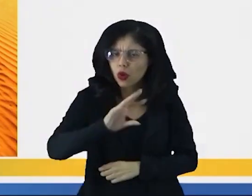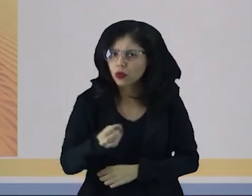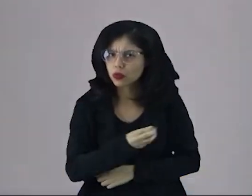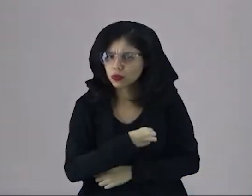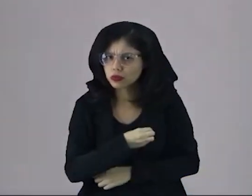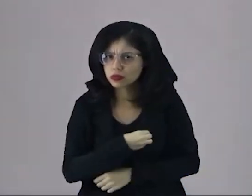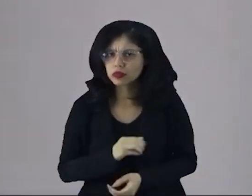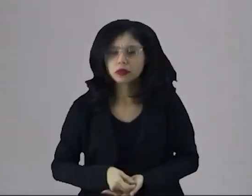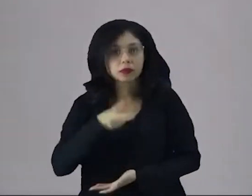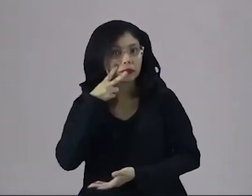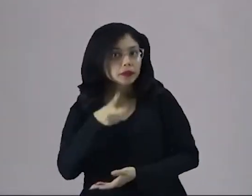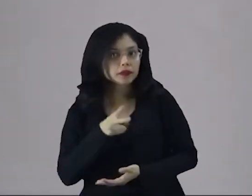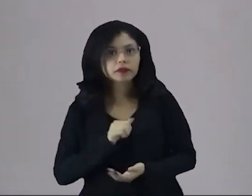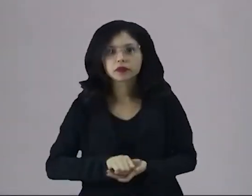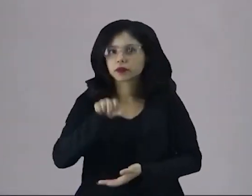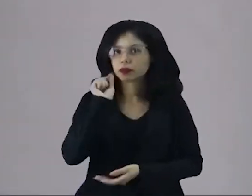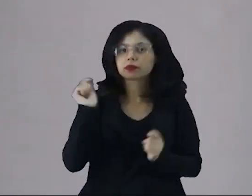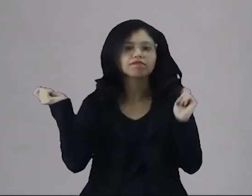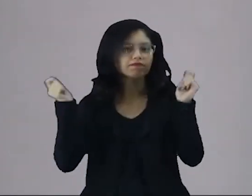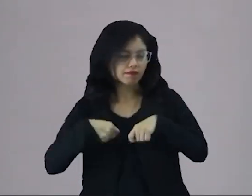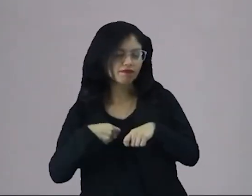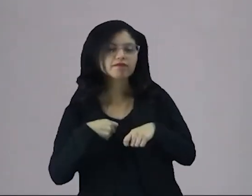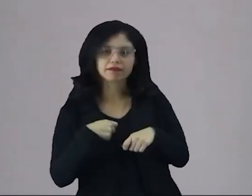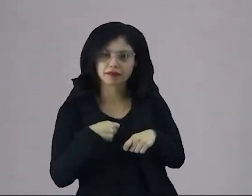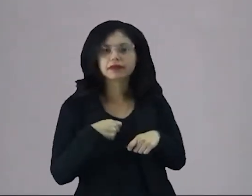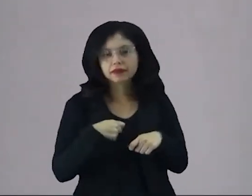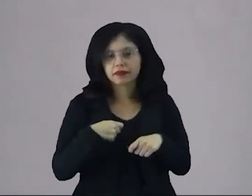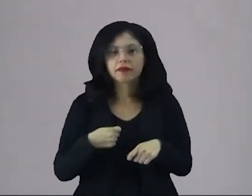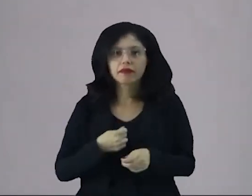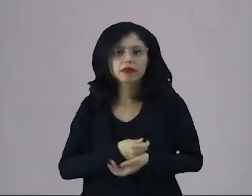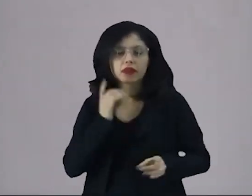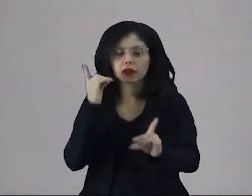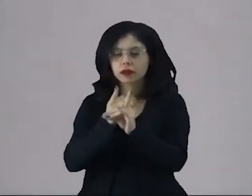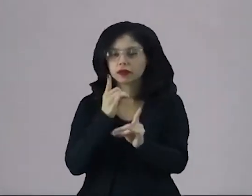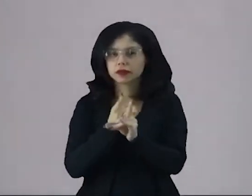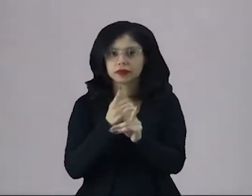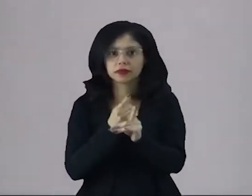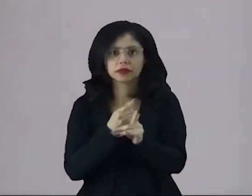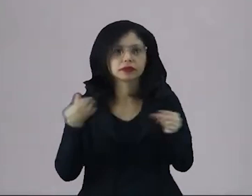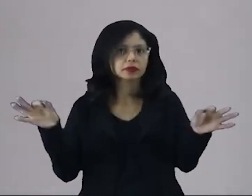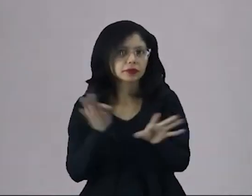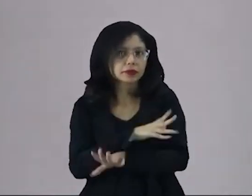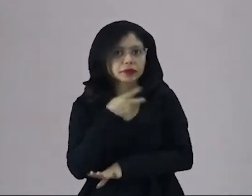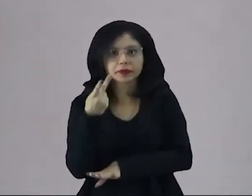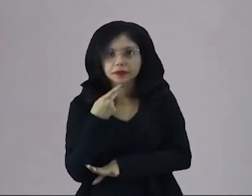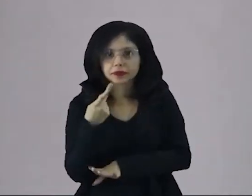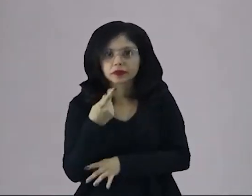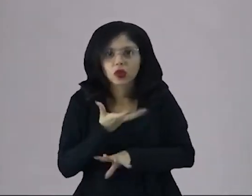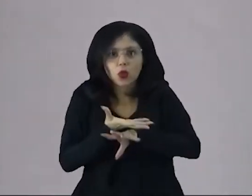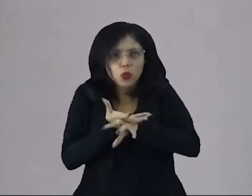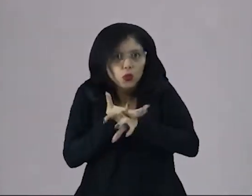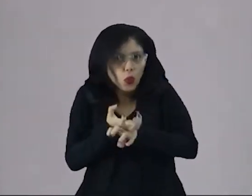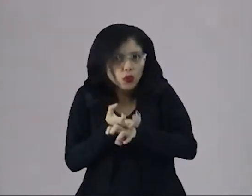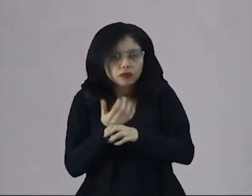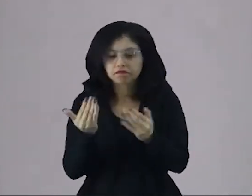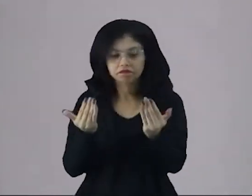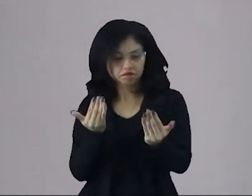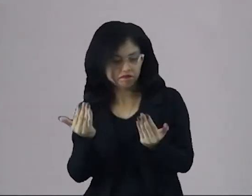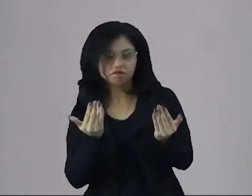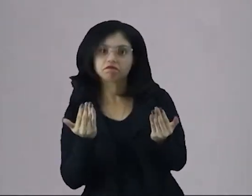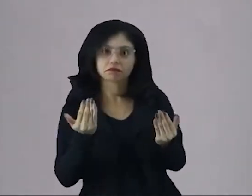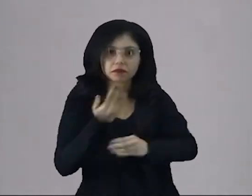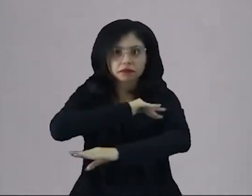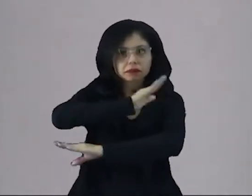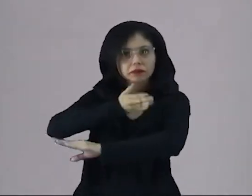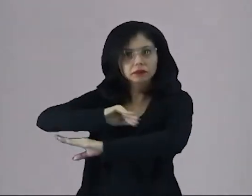Vamos verificar então o que é possível a gente identificar, isso que acabamos de falar sobre o deserto, ou essa relação entre